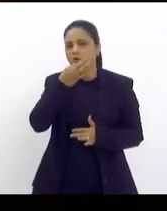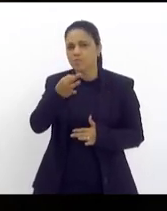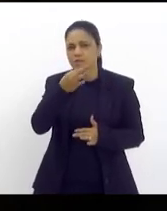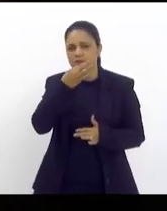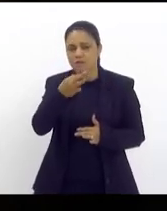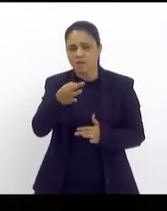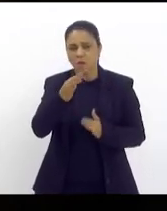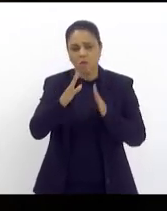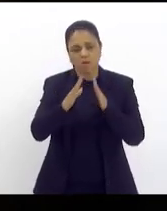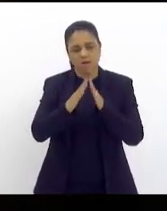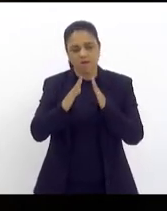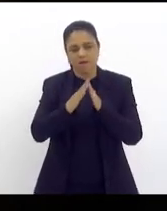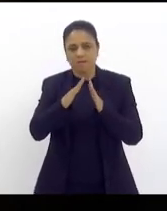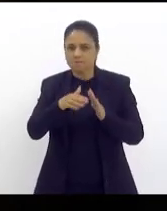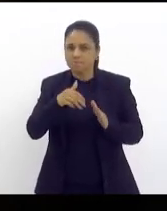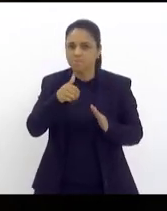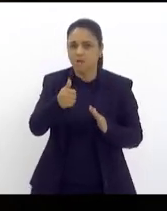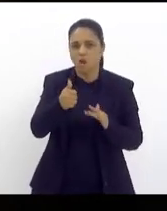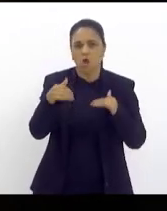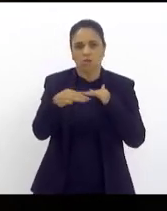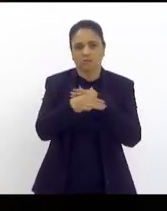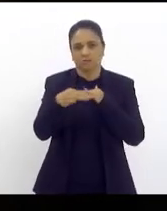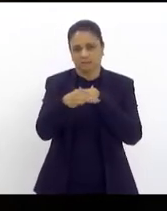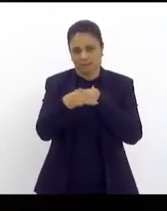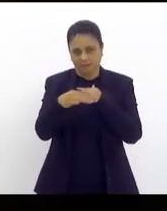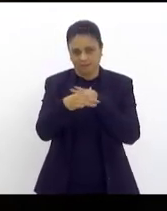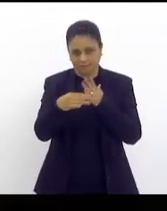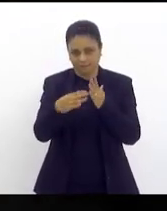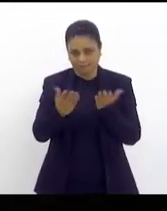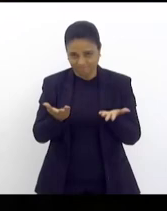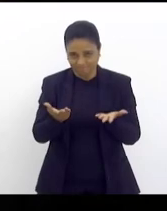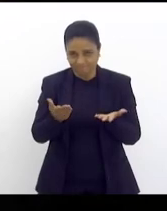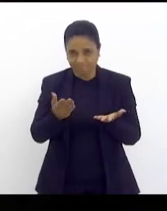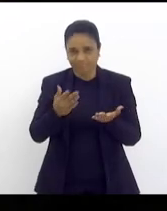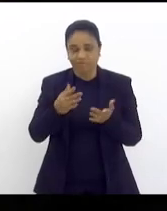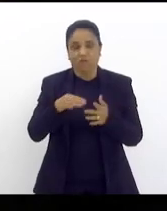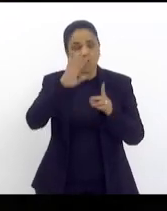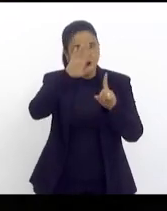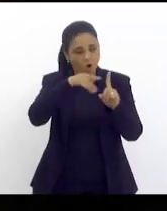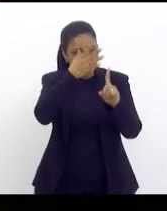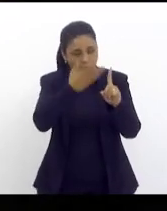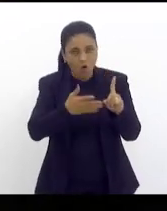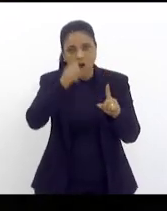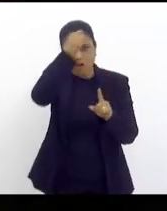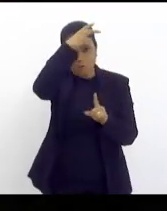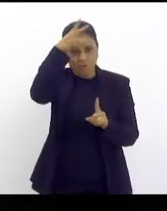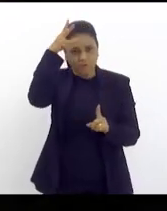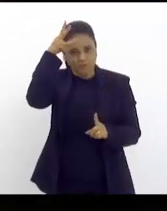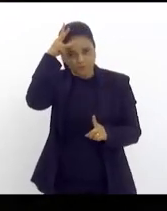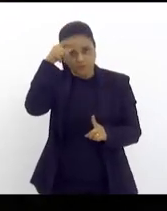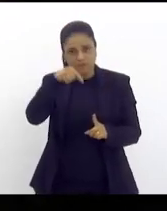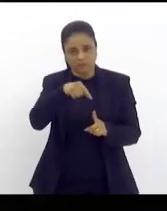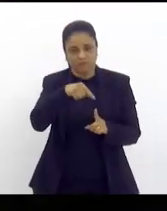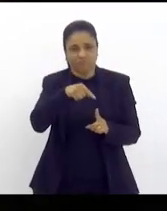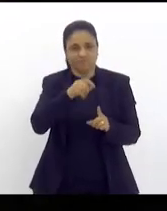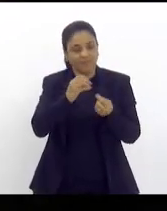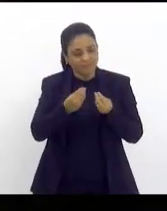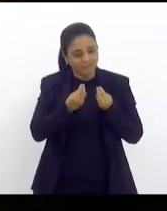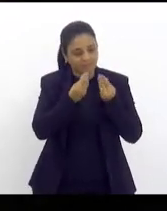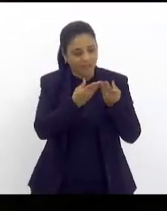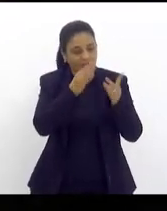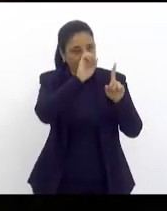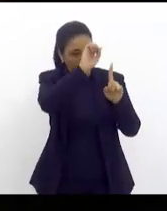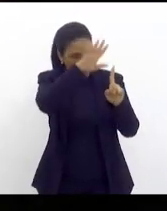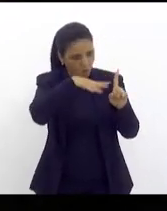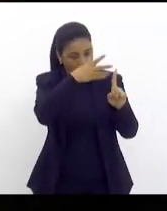se não é a sua escolha, escolham outros. Mas honrem o seu prefeito. Dá honra a quem tem honra. E faça